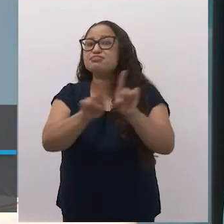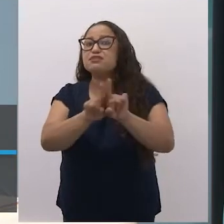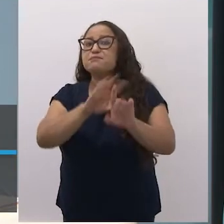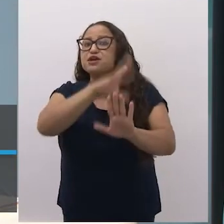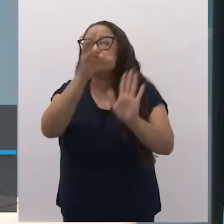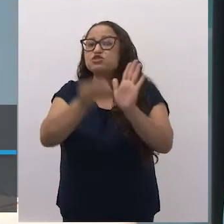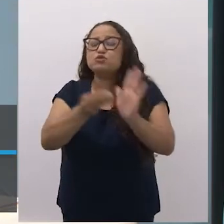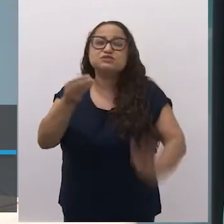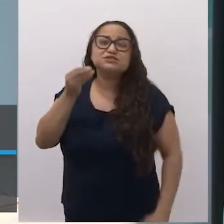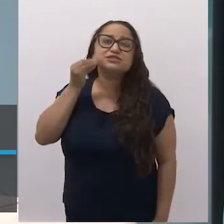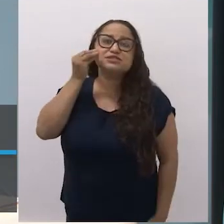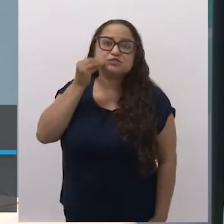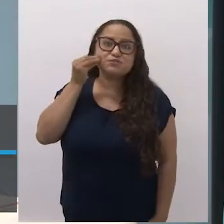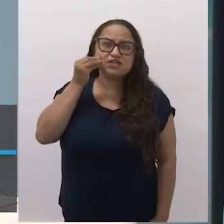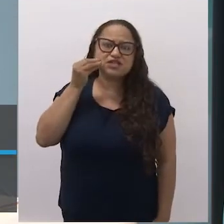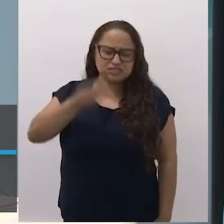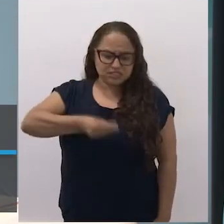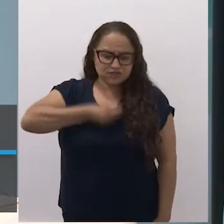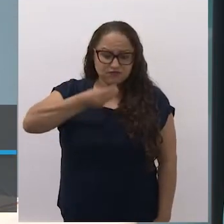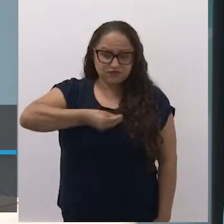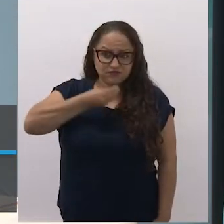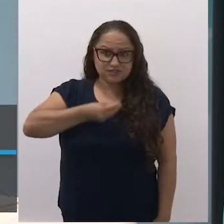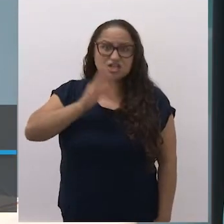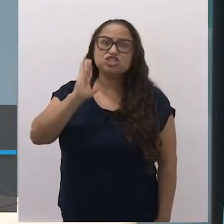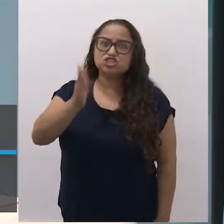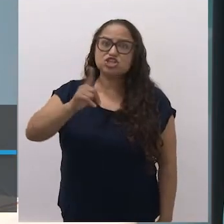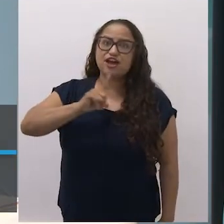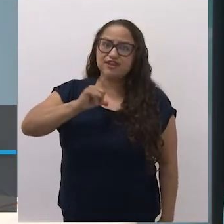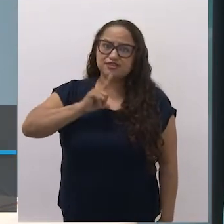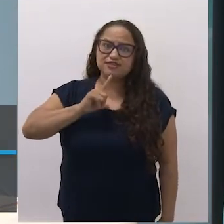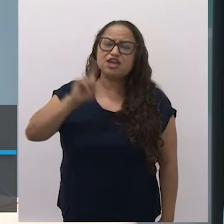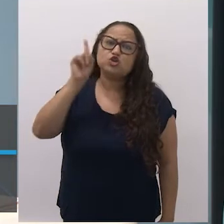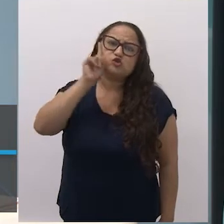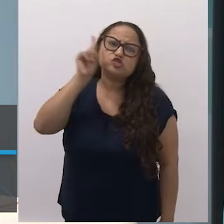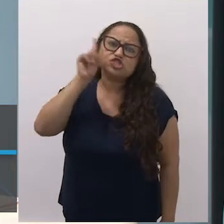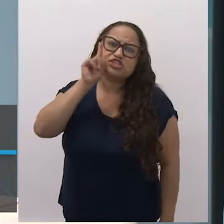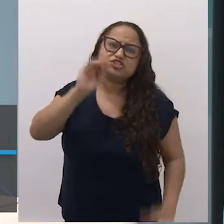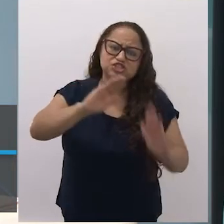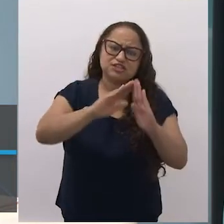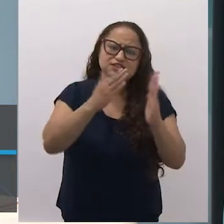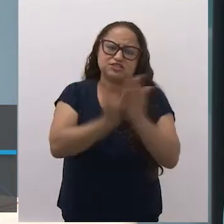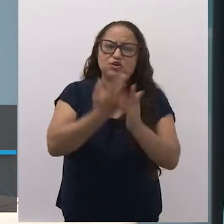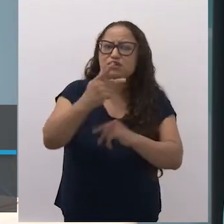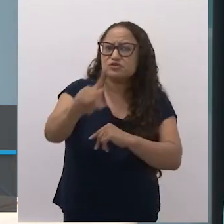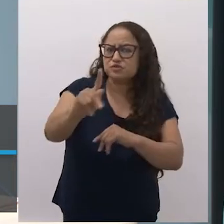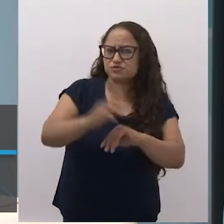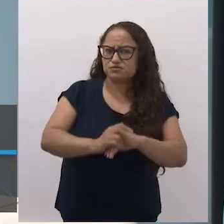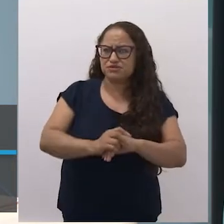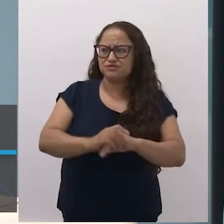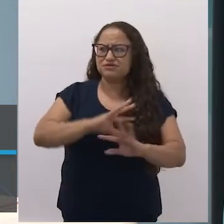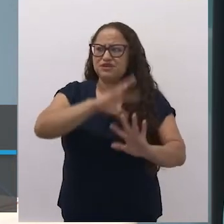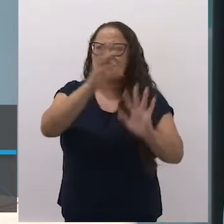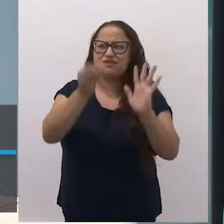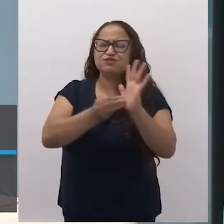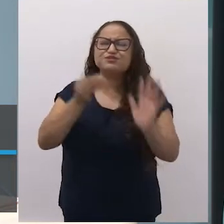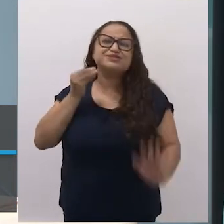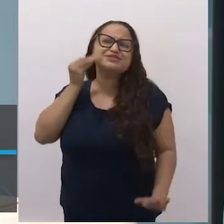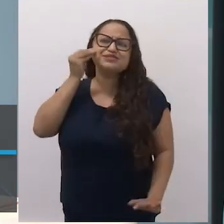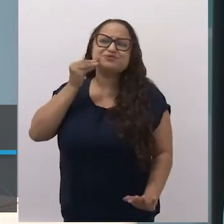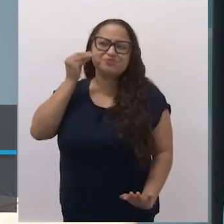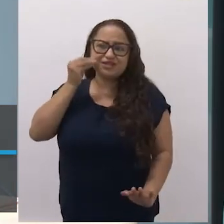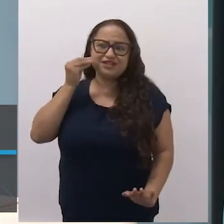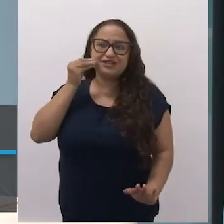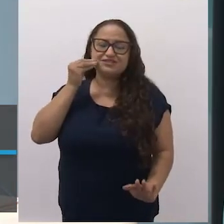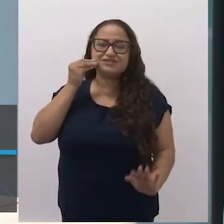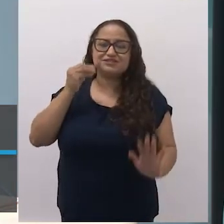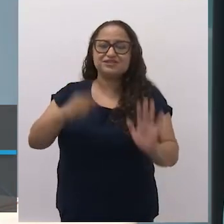que vocês vivenciam diariamente em suas escolas, a todas as experiências e